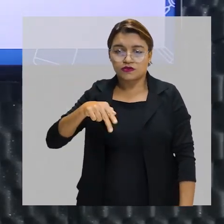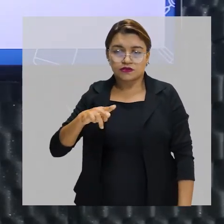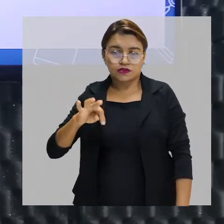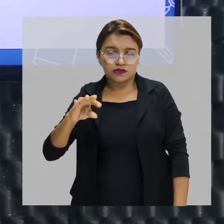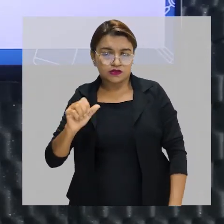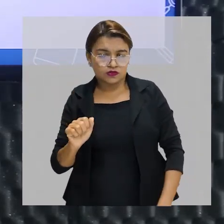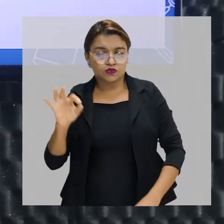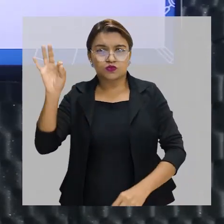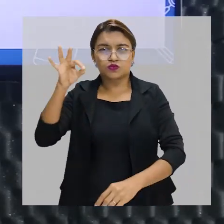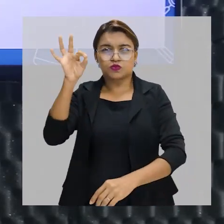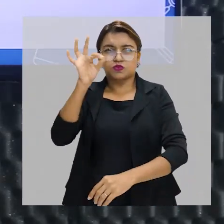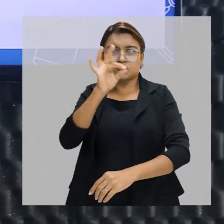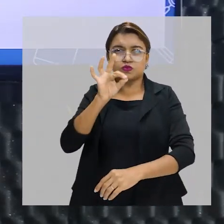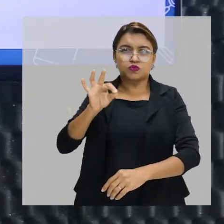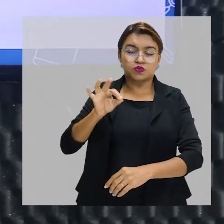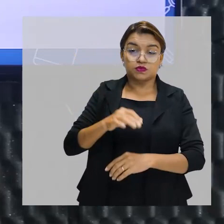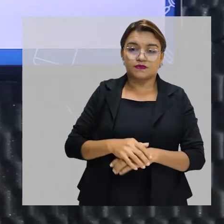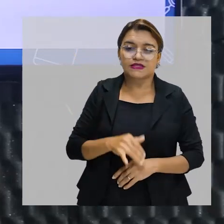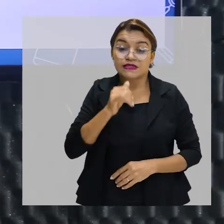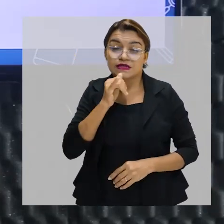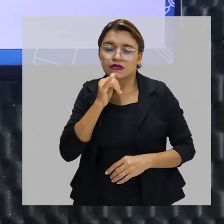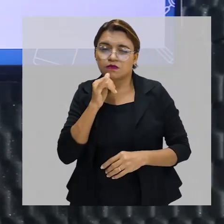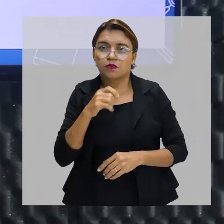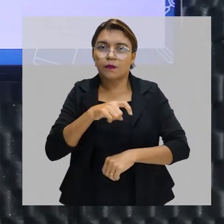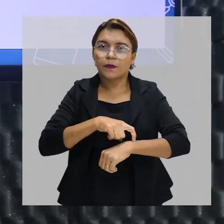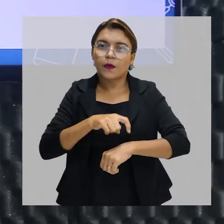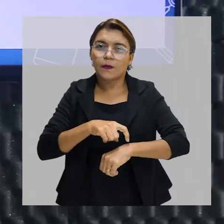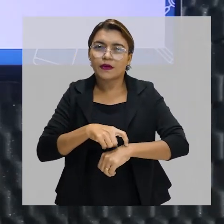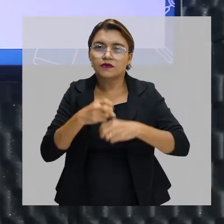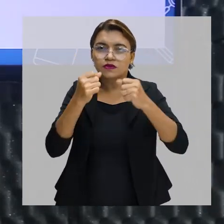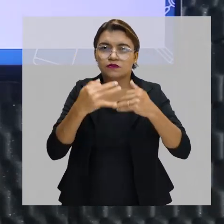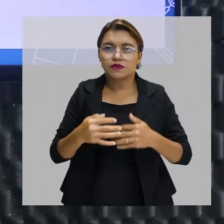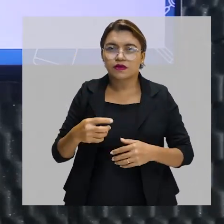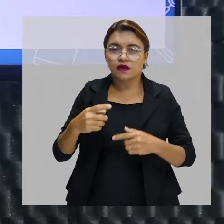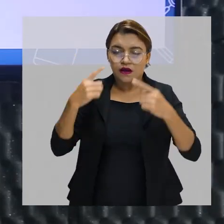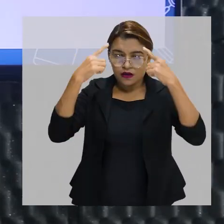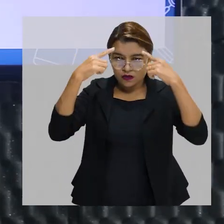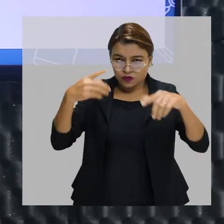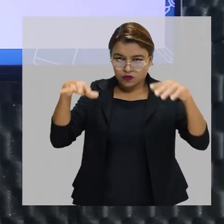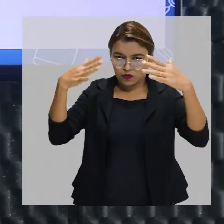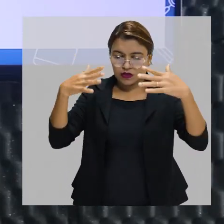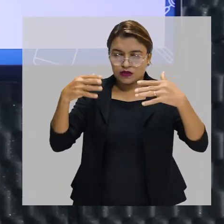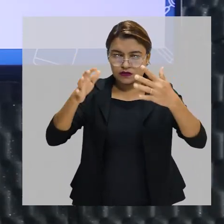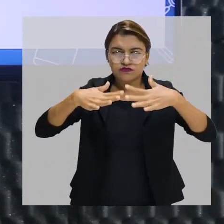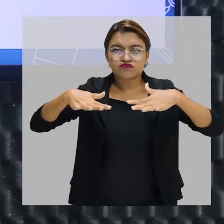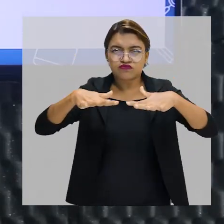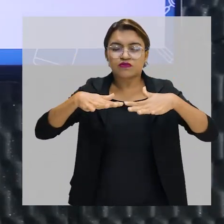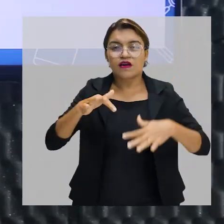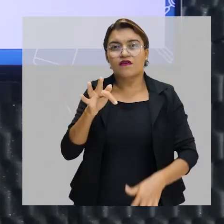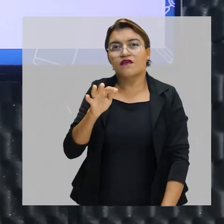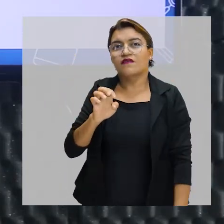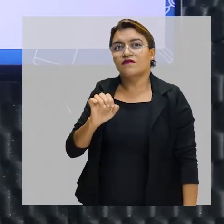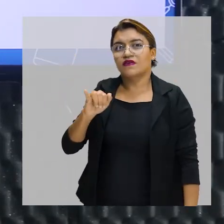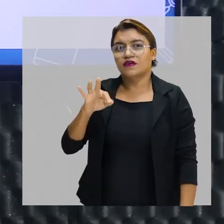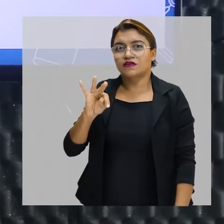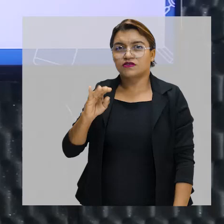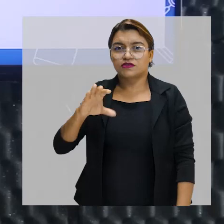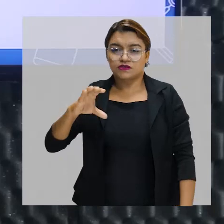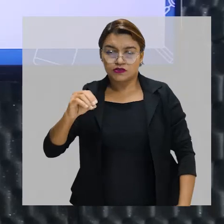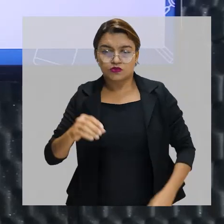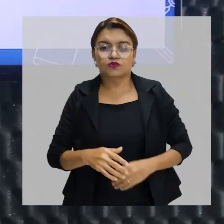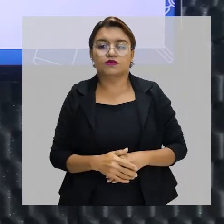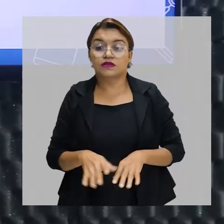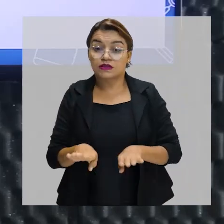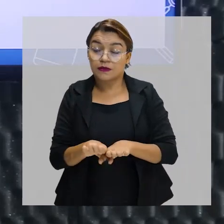Aqui, quando se fala de feitiços, tem a ver com a cultura do povo africano, das